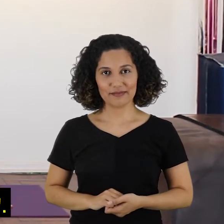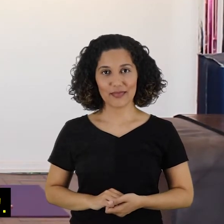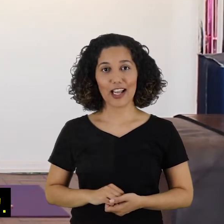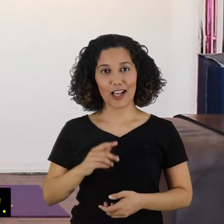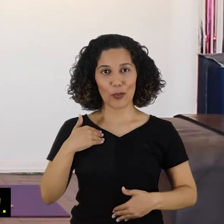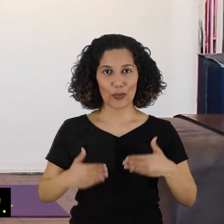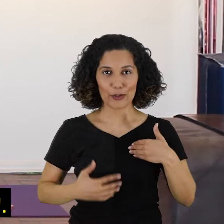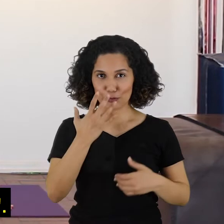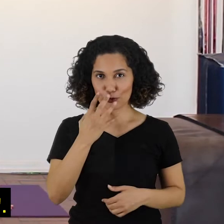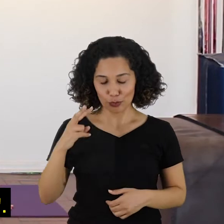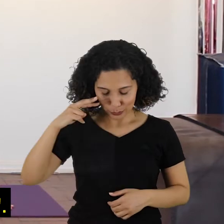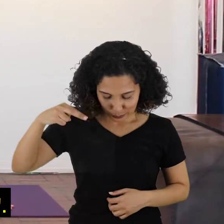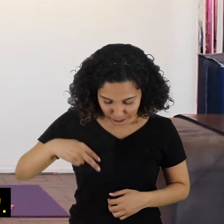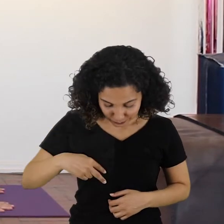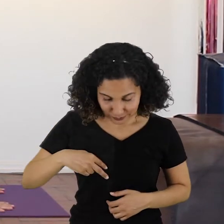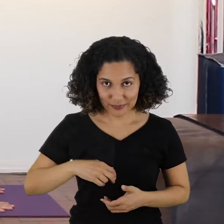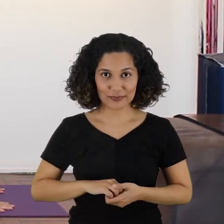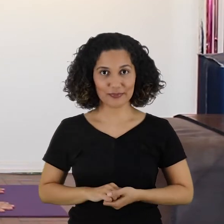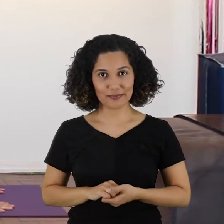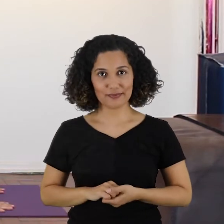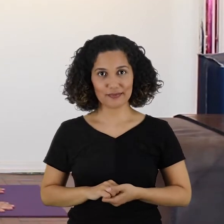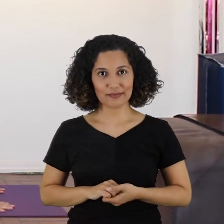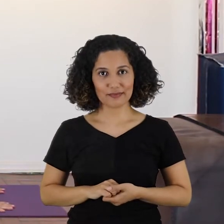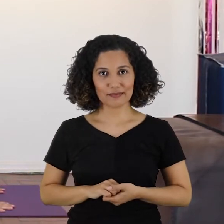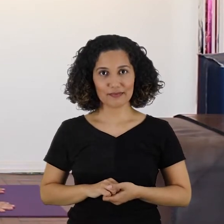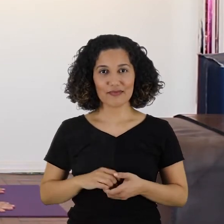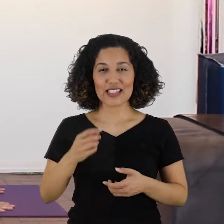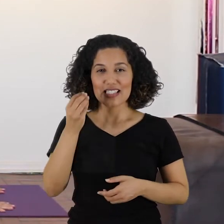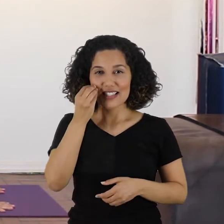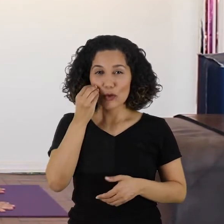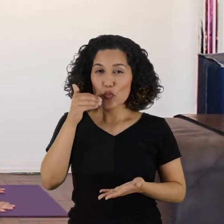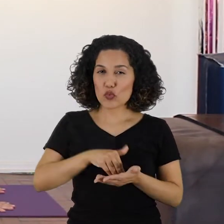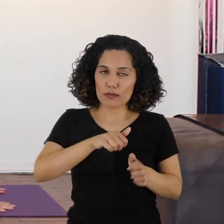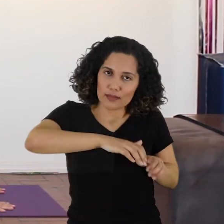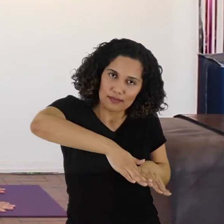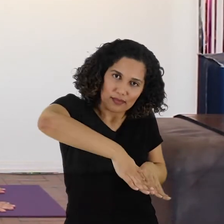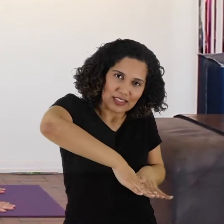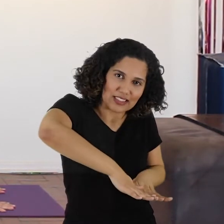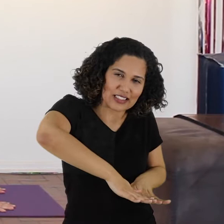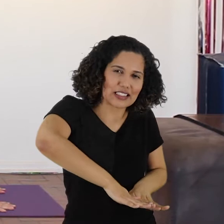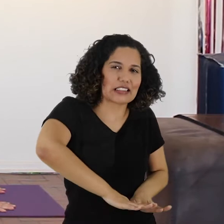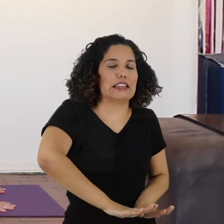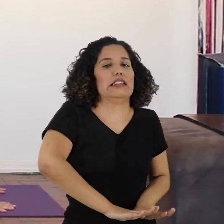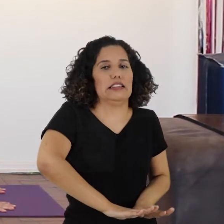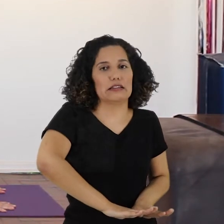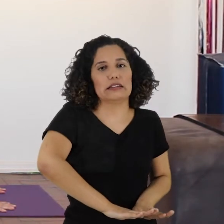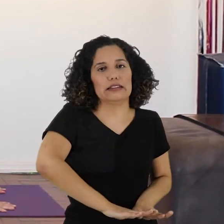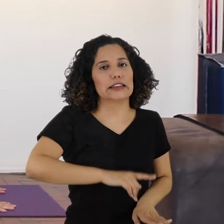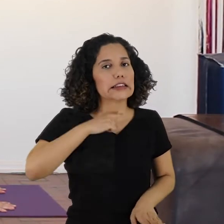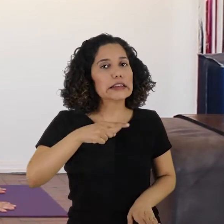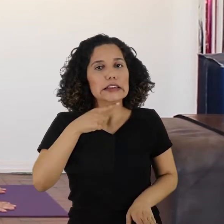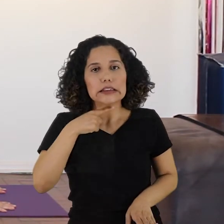e entra lá no cachorro olhando para baixo, deixa o calcanhar cair lá pro chão, em direção ao chão,